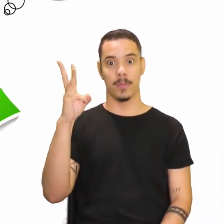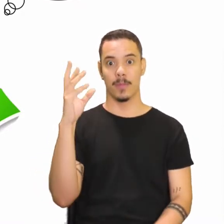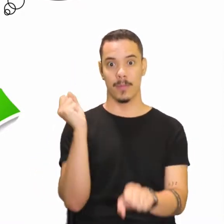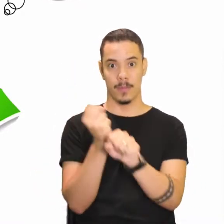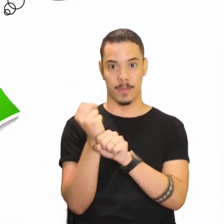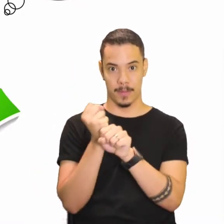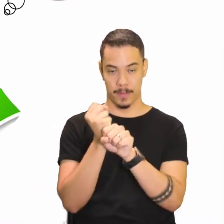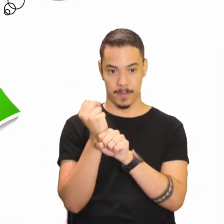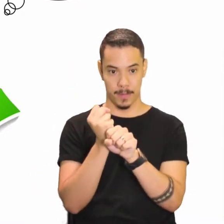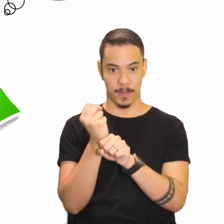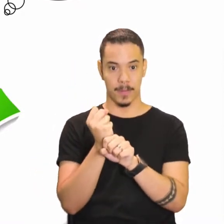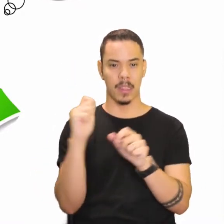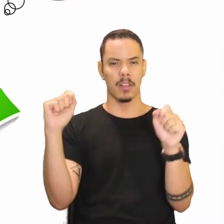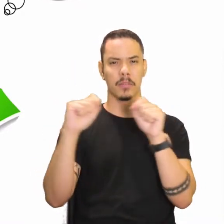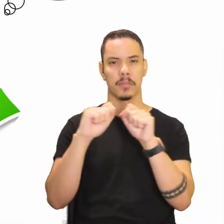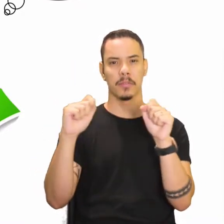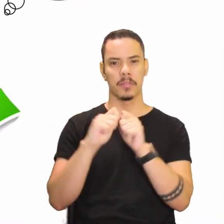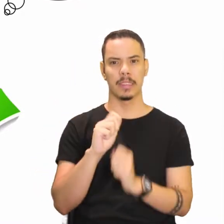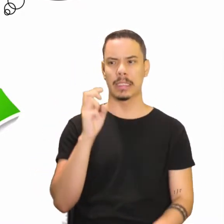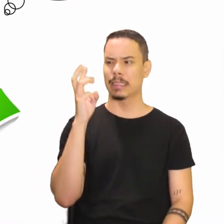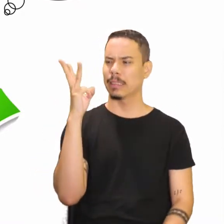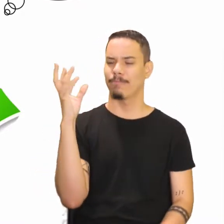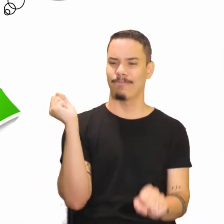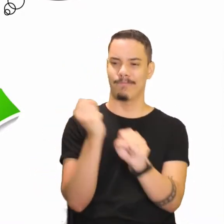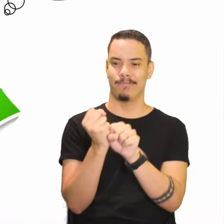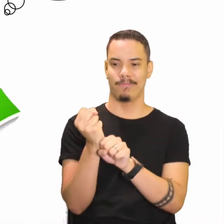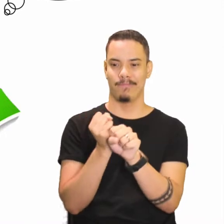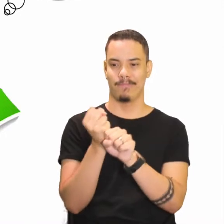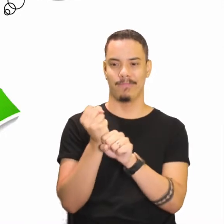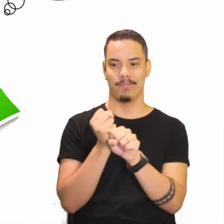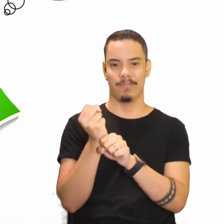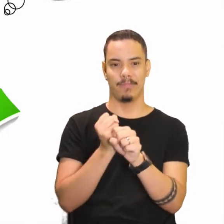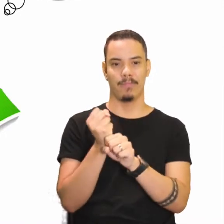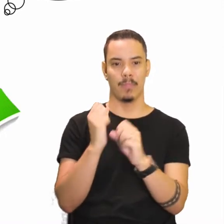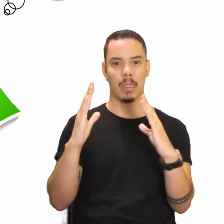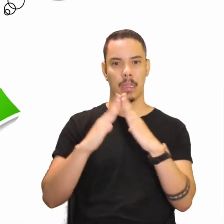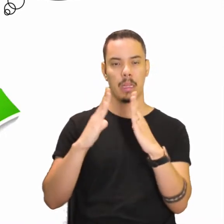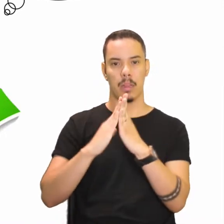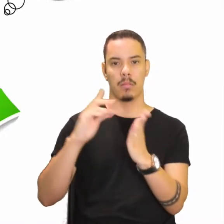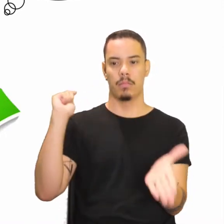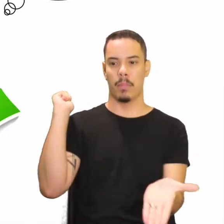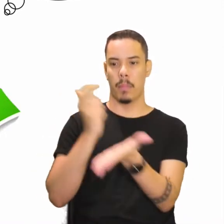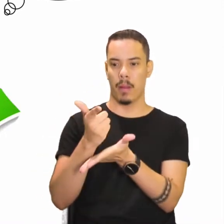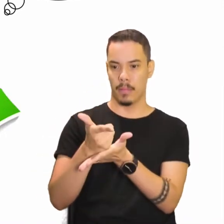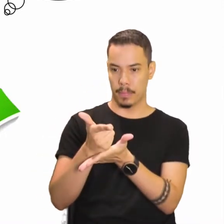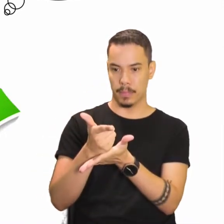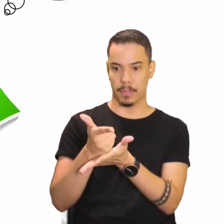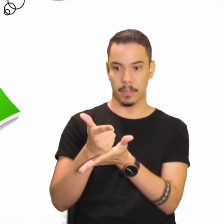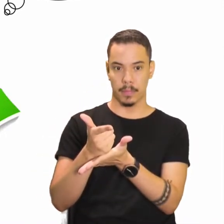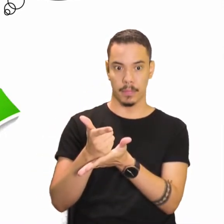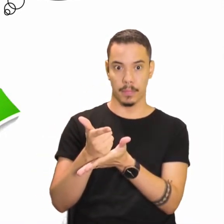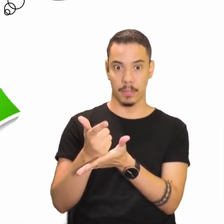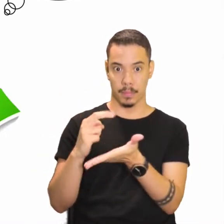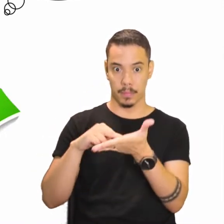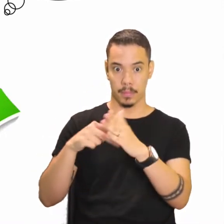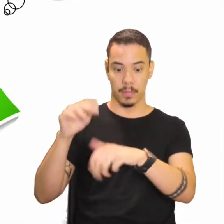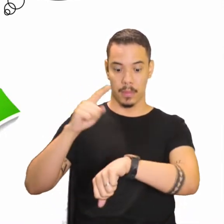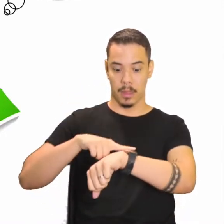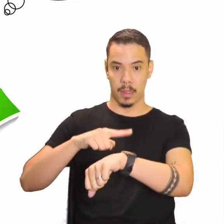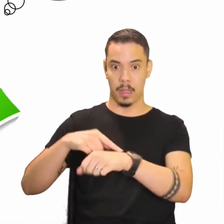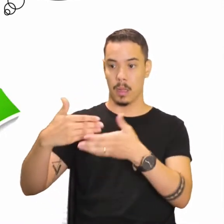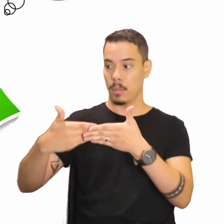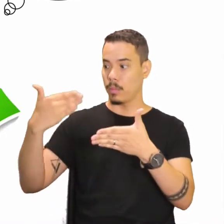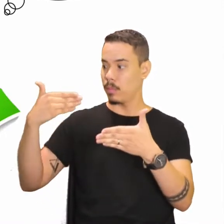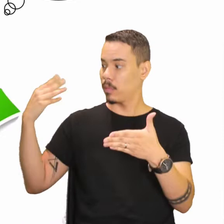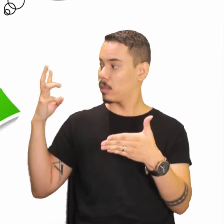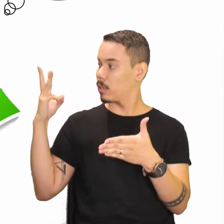ó. Faz 3 anos que a casa foi comprada. Não é tempo decorrido, que é tempo que já